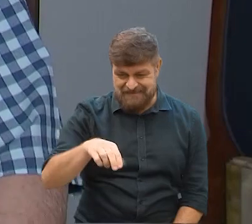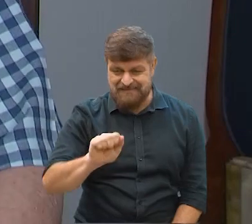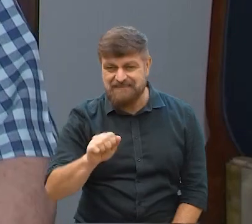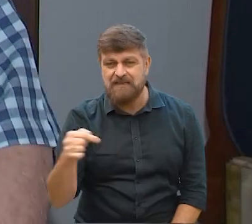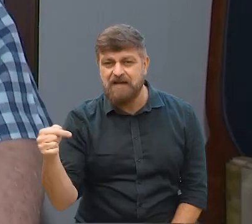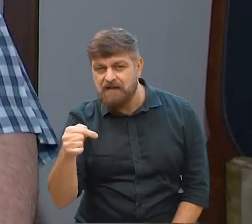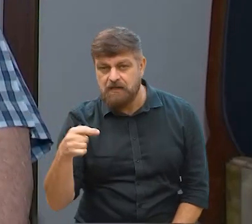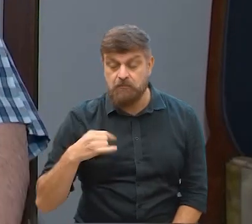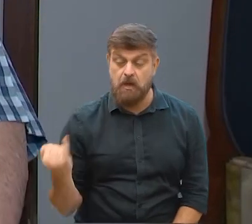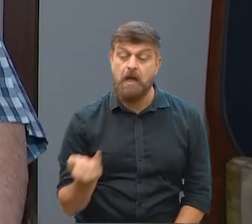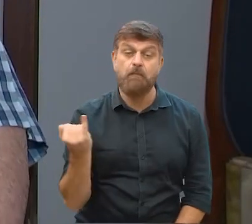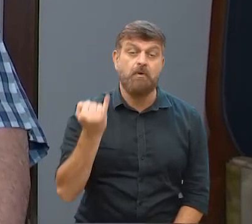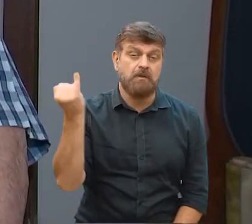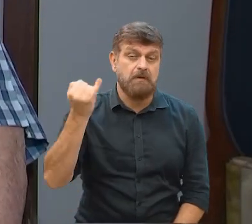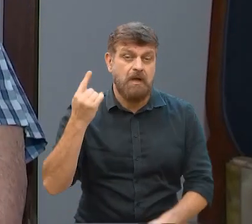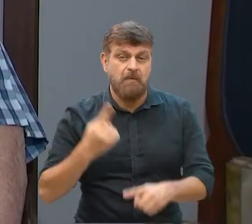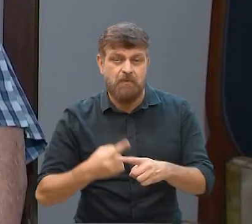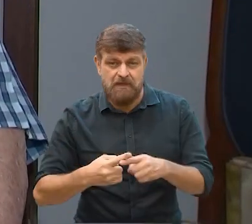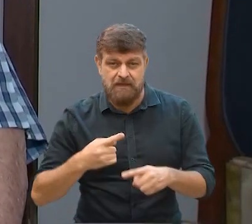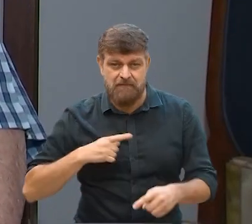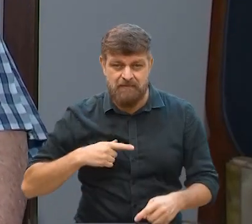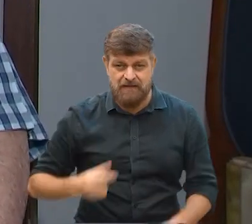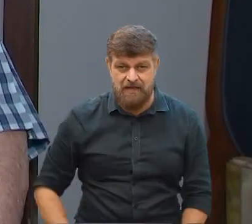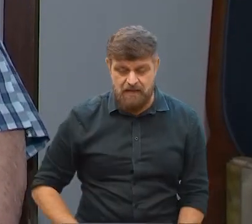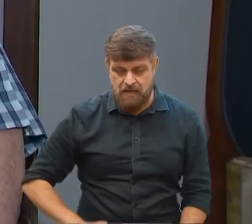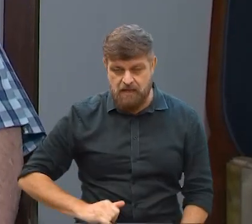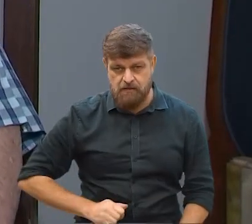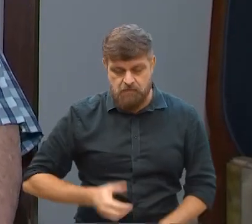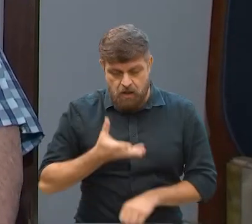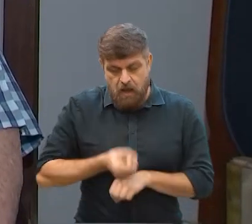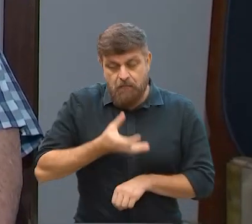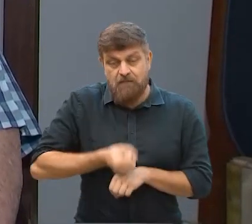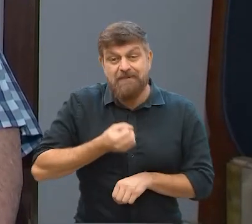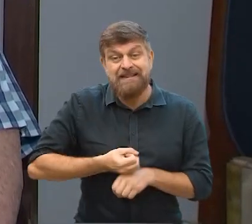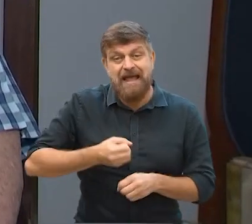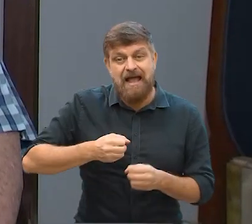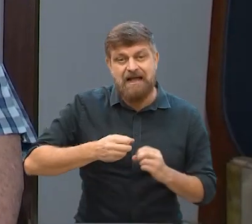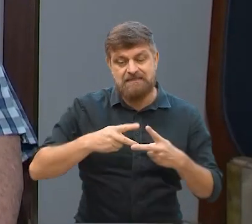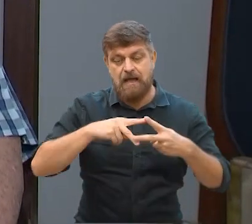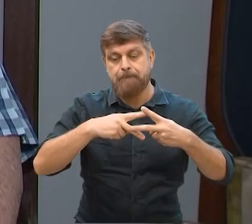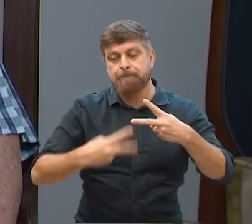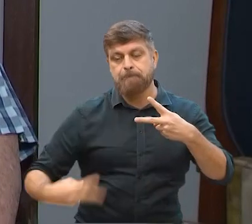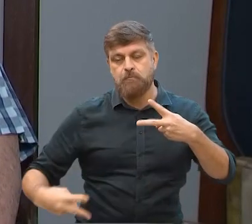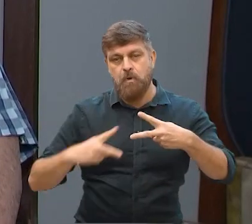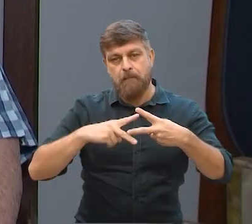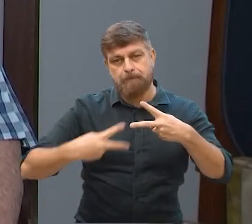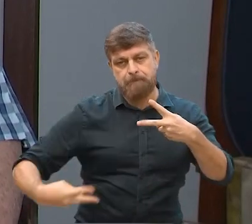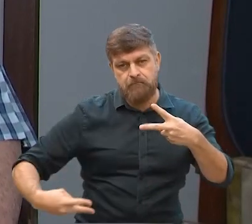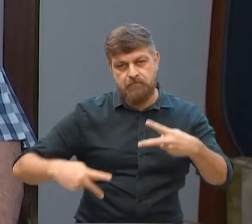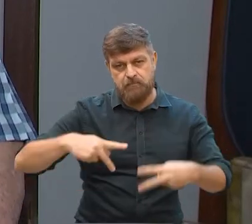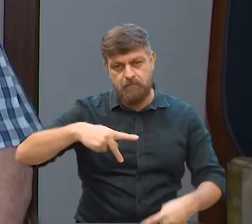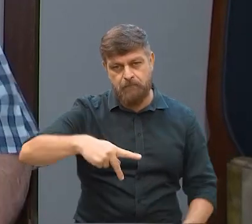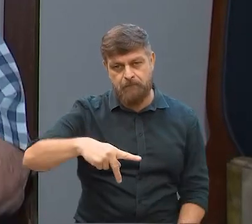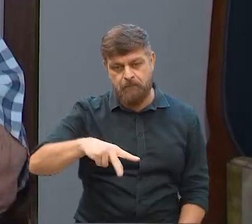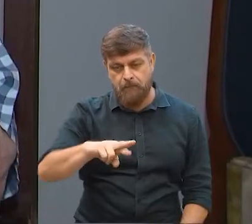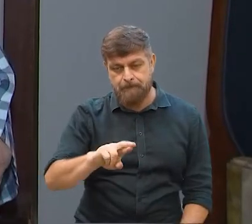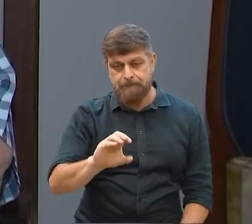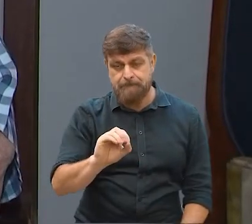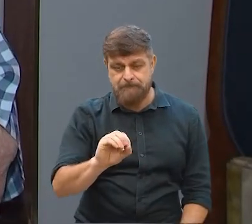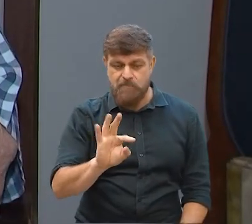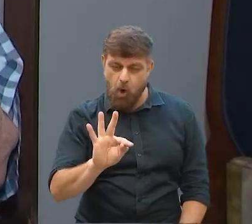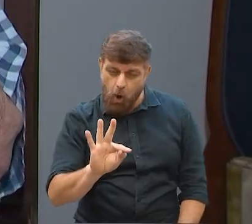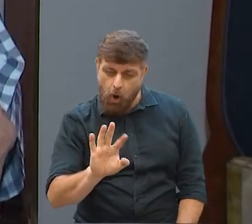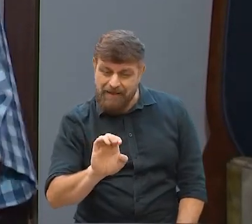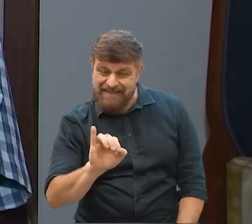Pepsina é muito importante para catalisar a hidrólise das proteínas. Então, a mais importante é a pepsina. Então,